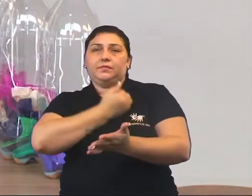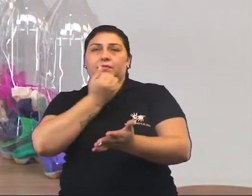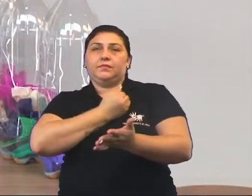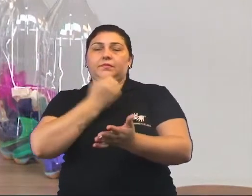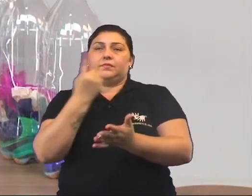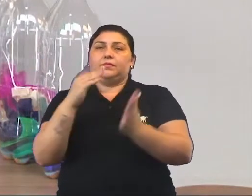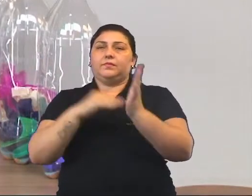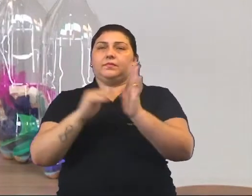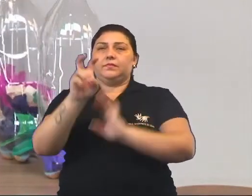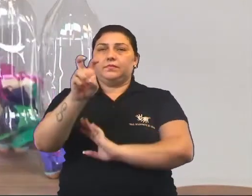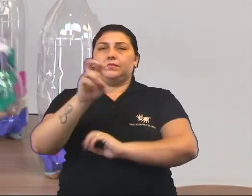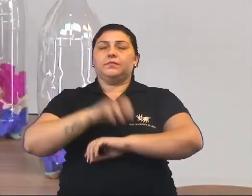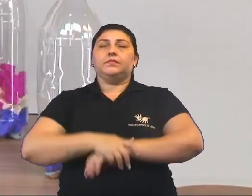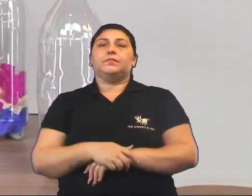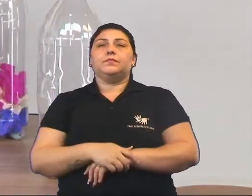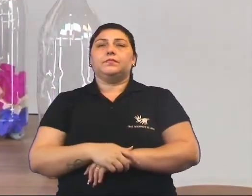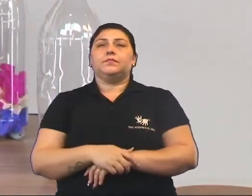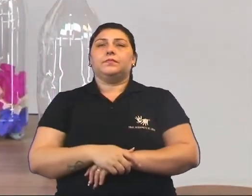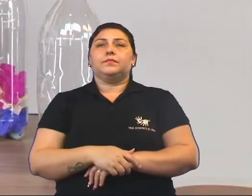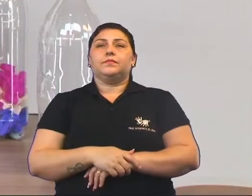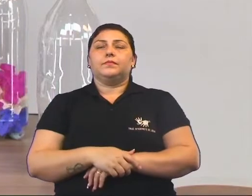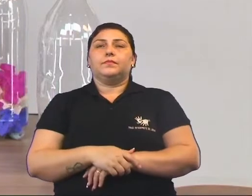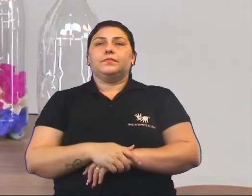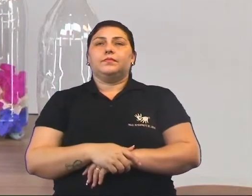1 a 5